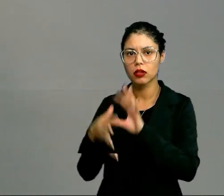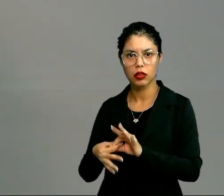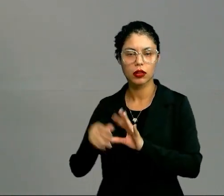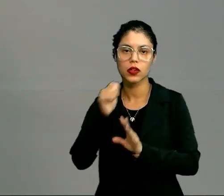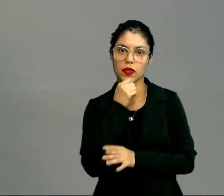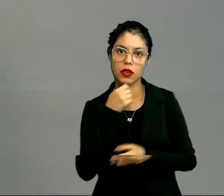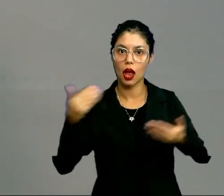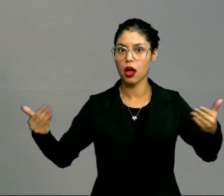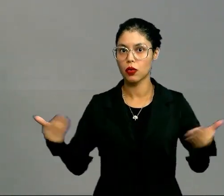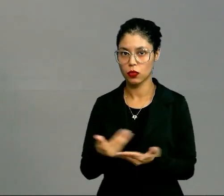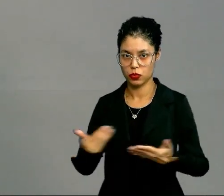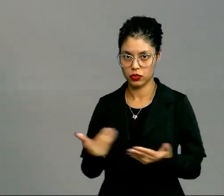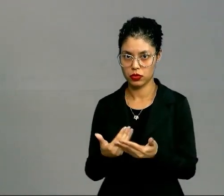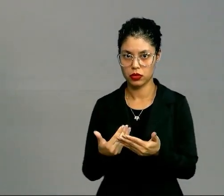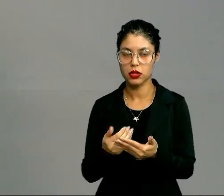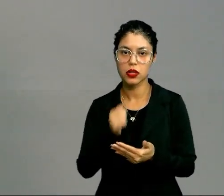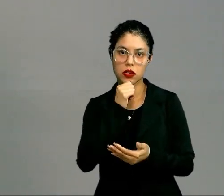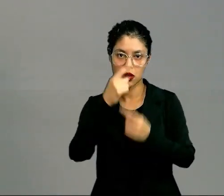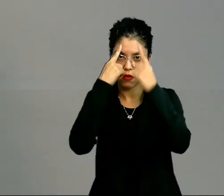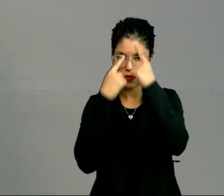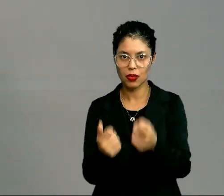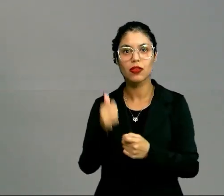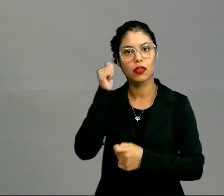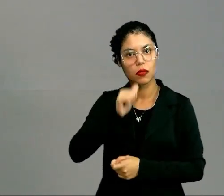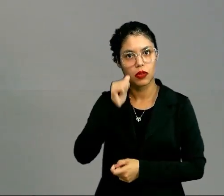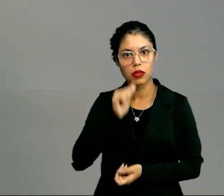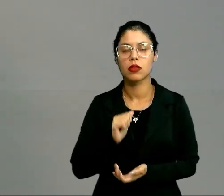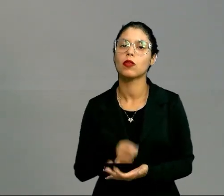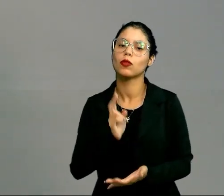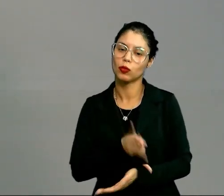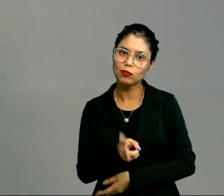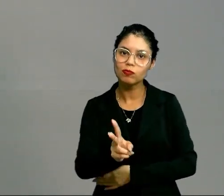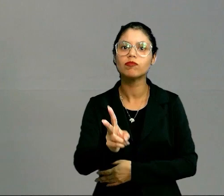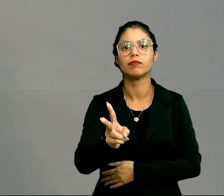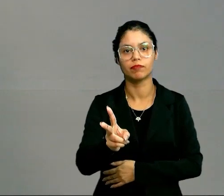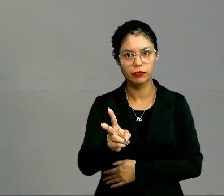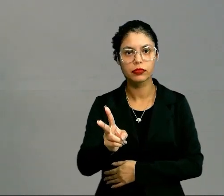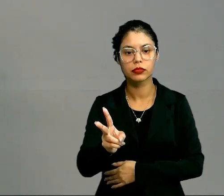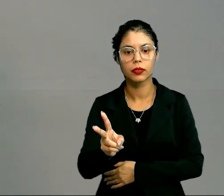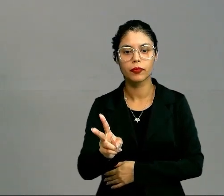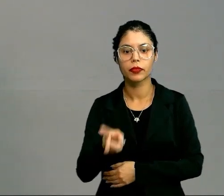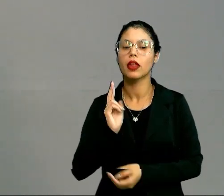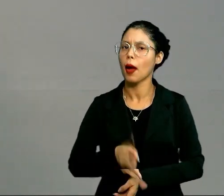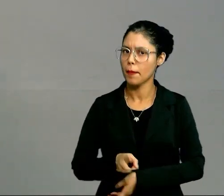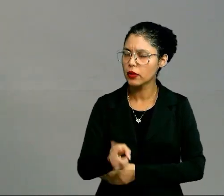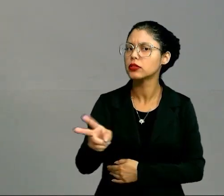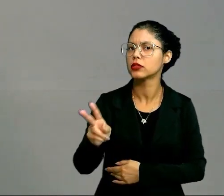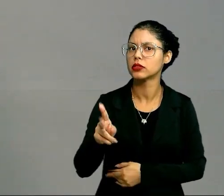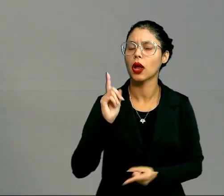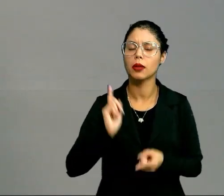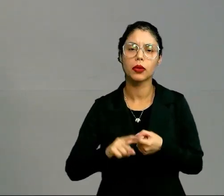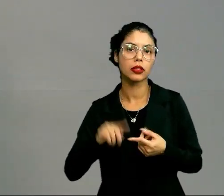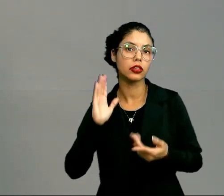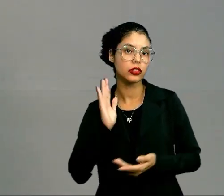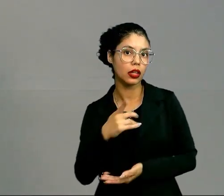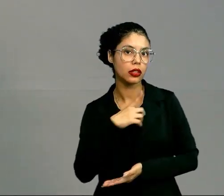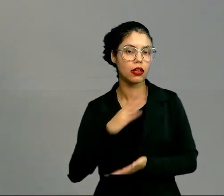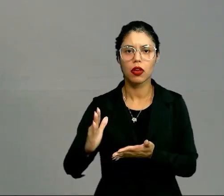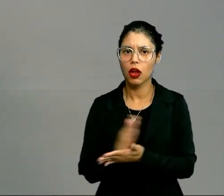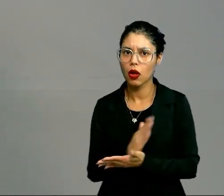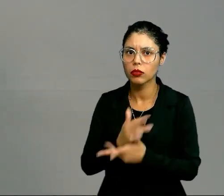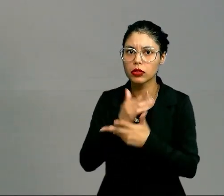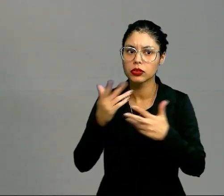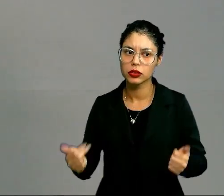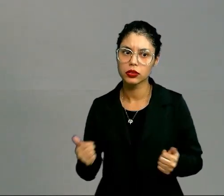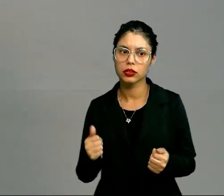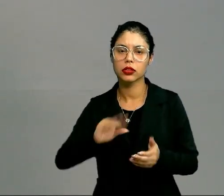histórico. Nos dias atuais, a violência contra a mulher ela persiste. E aí ele diz assim, a persistência, porque já houve algumas medidas